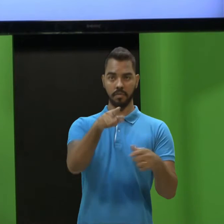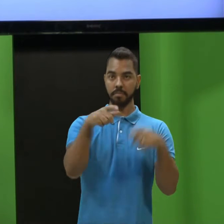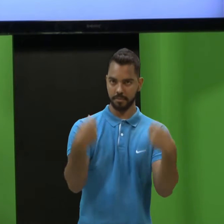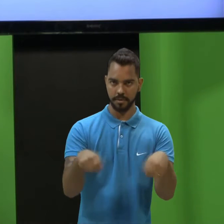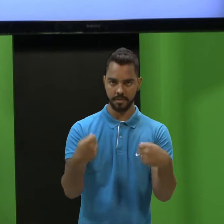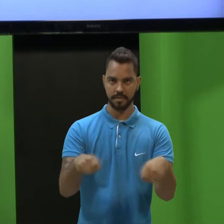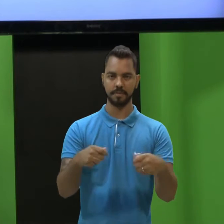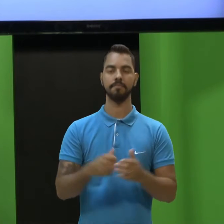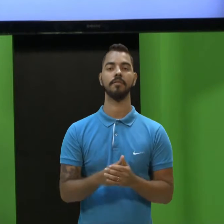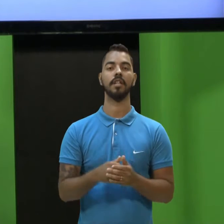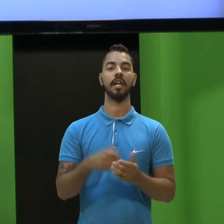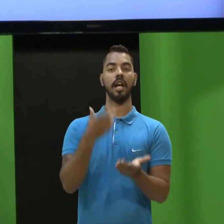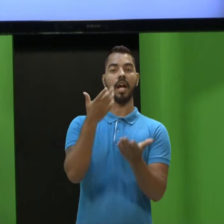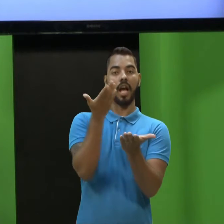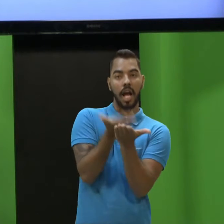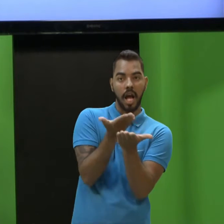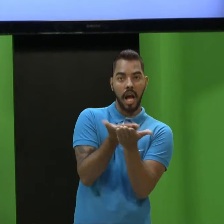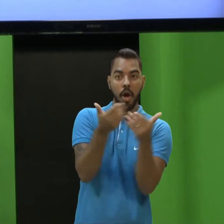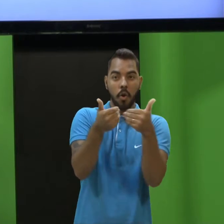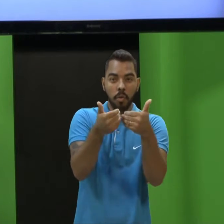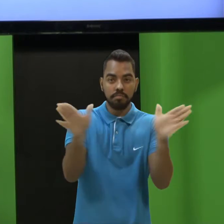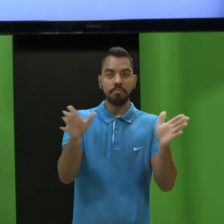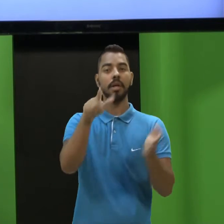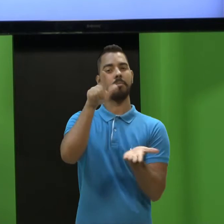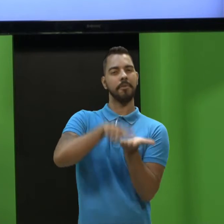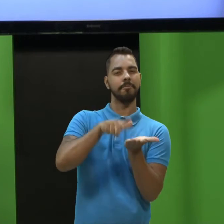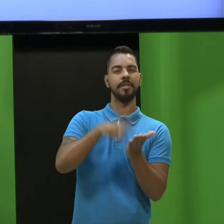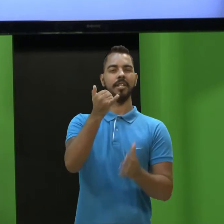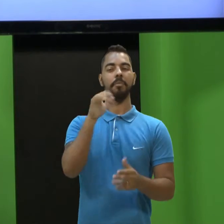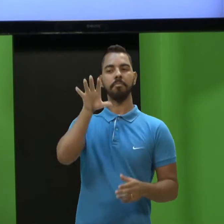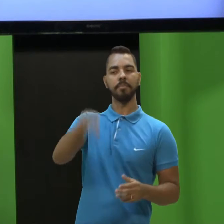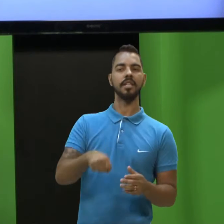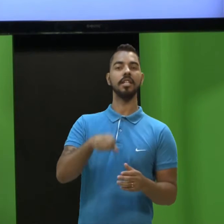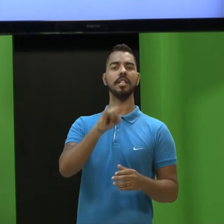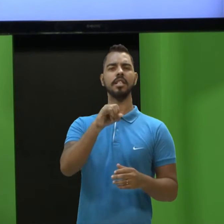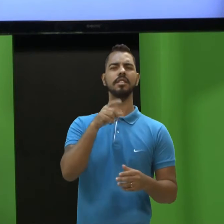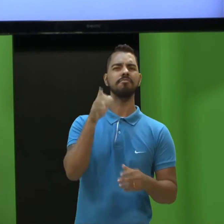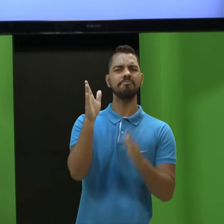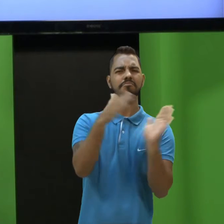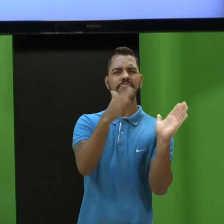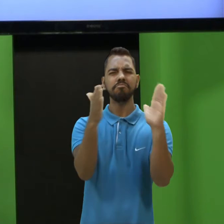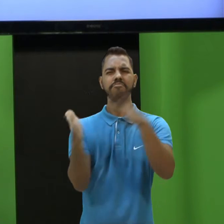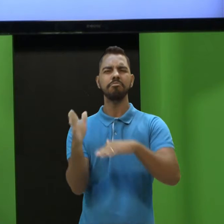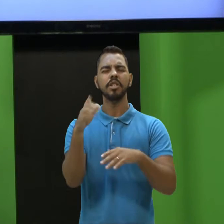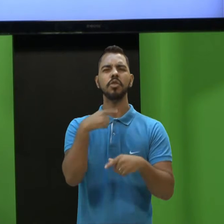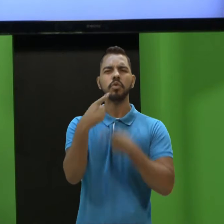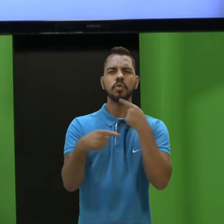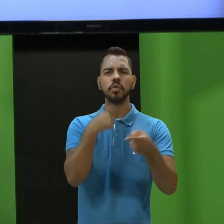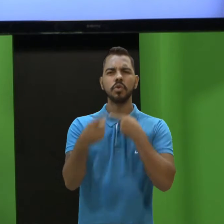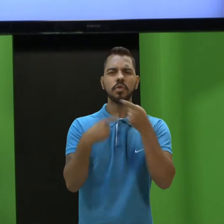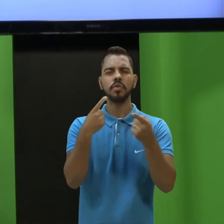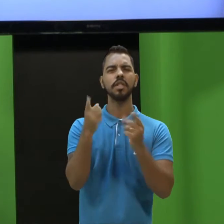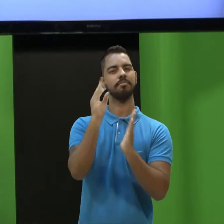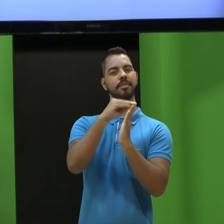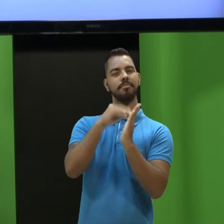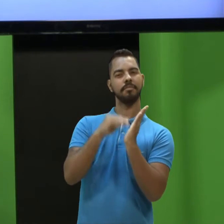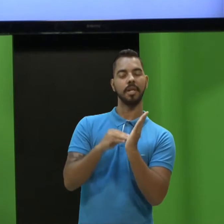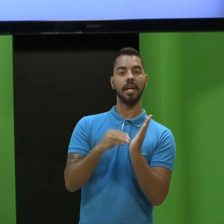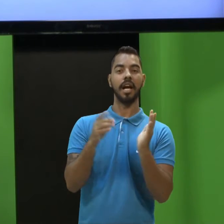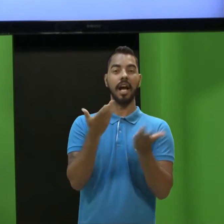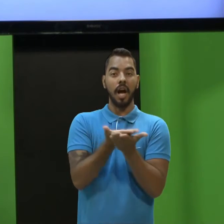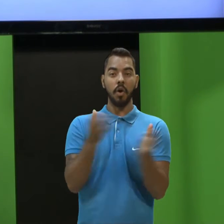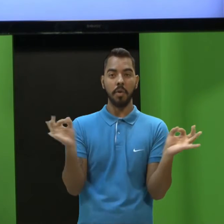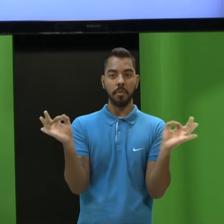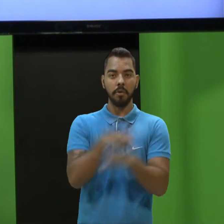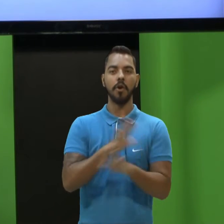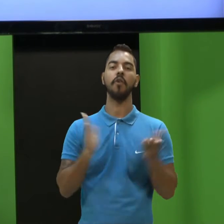caneta para quando surgir alguma dúvida, vocês anotarem e depois postarem lá no fórum da nossa sala virtual.